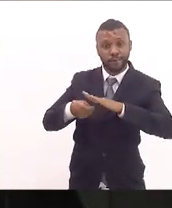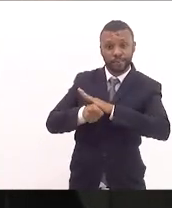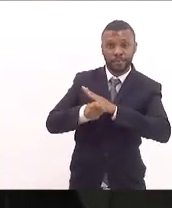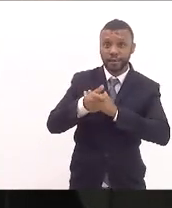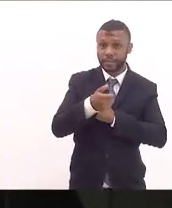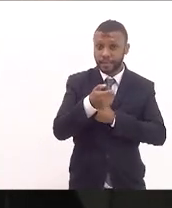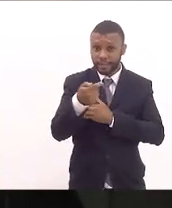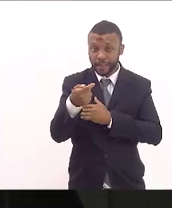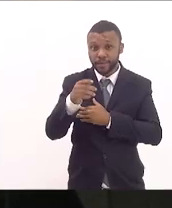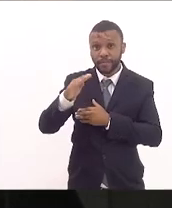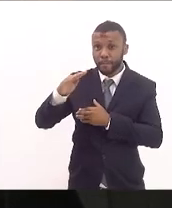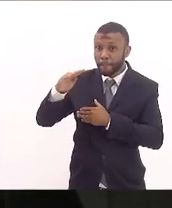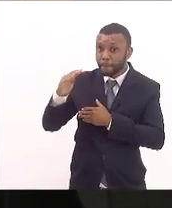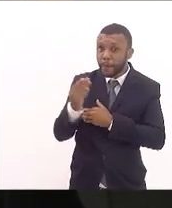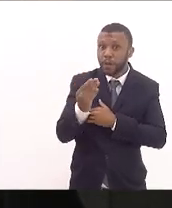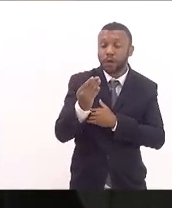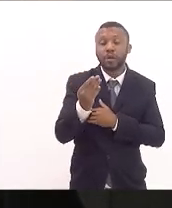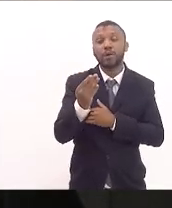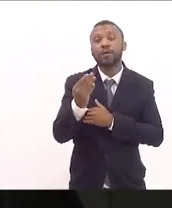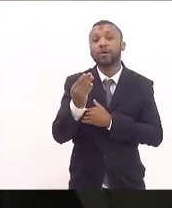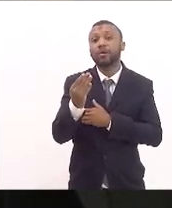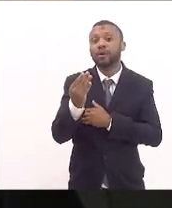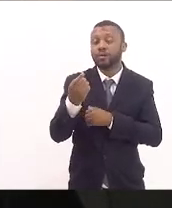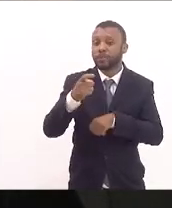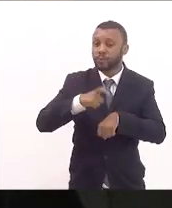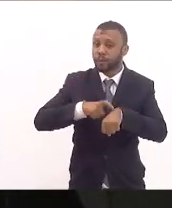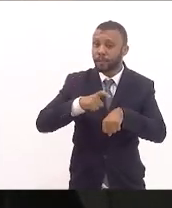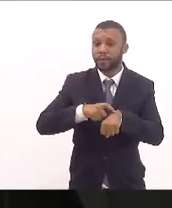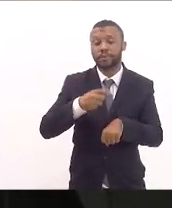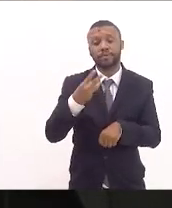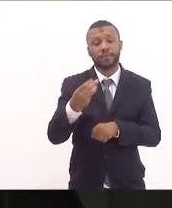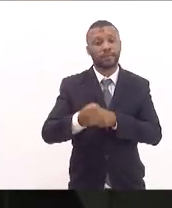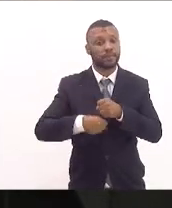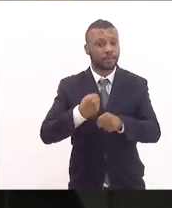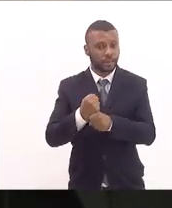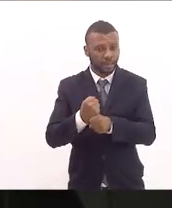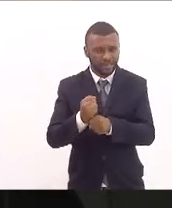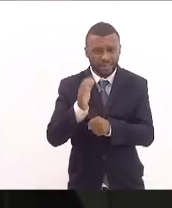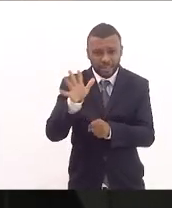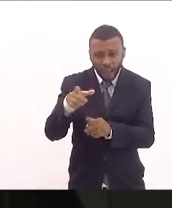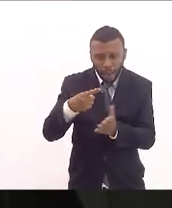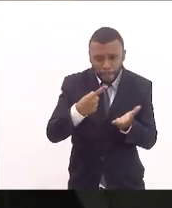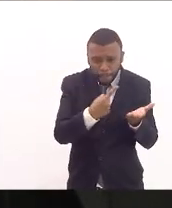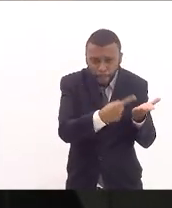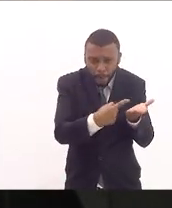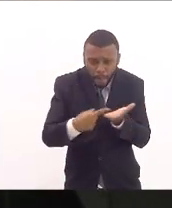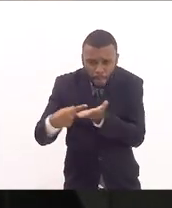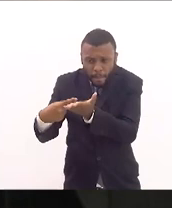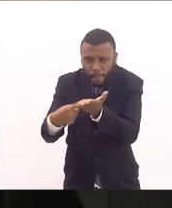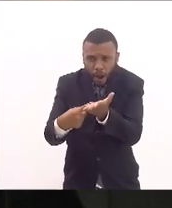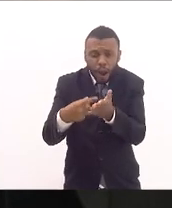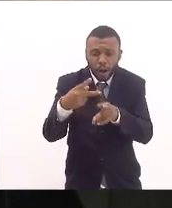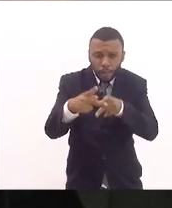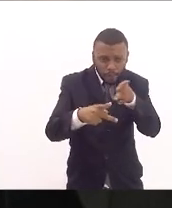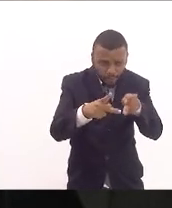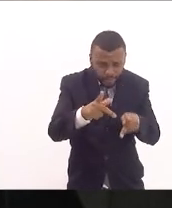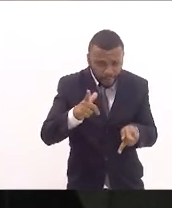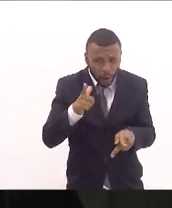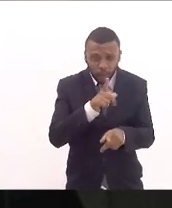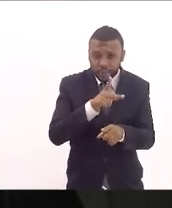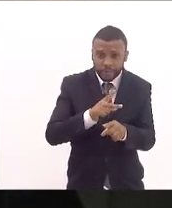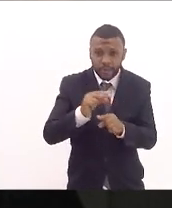17 bilhões em três anos já combinou com a população que vai ser eleito